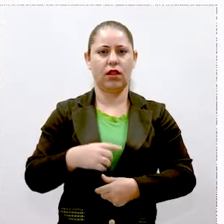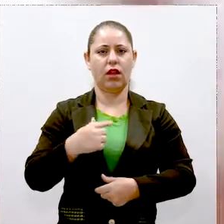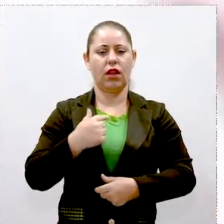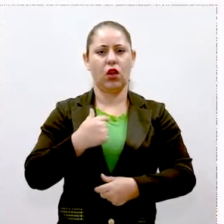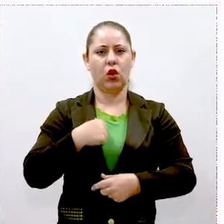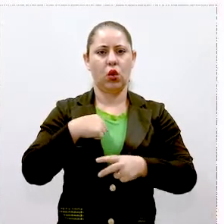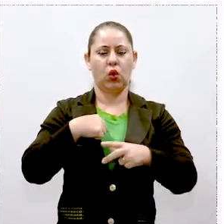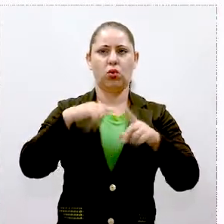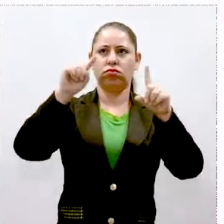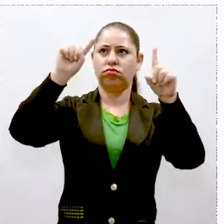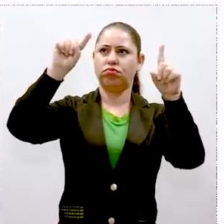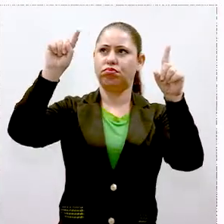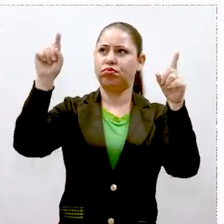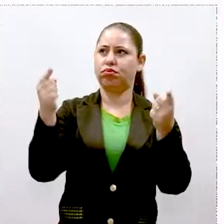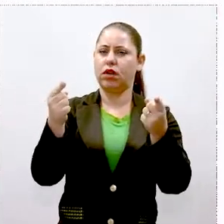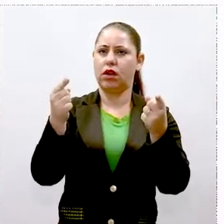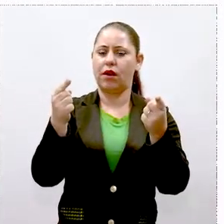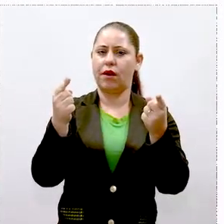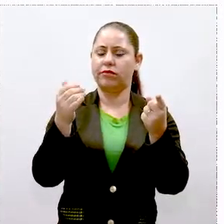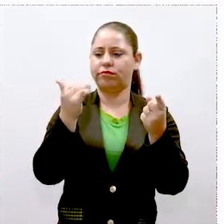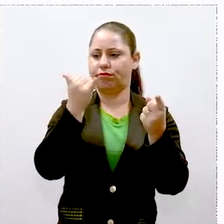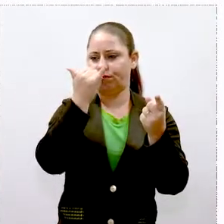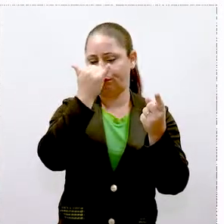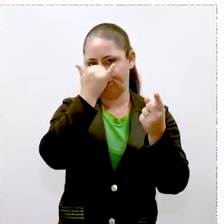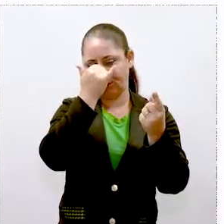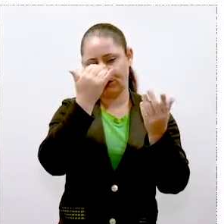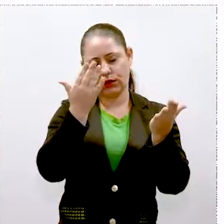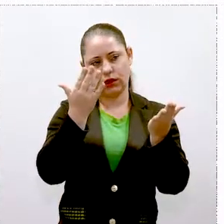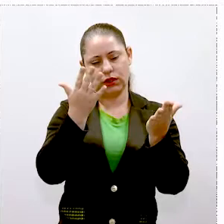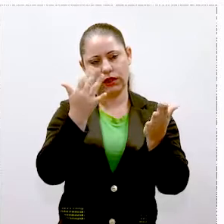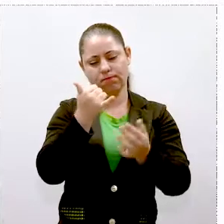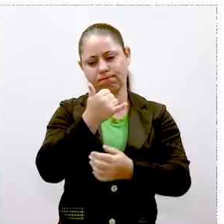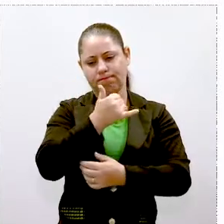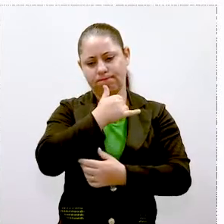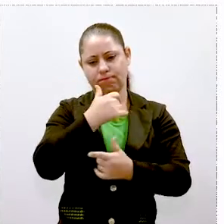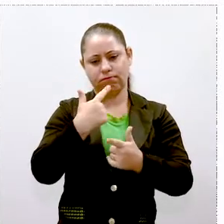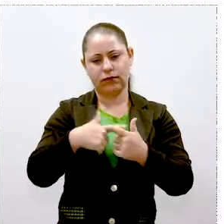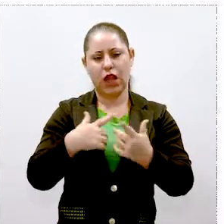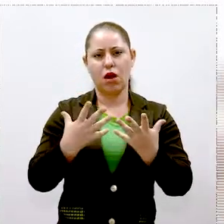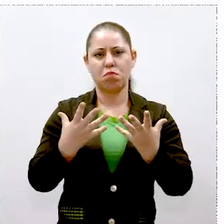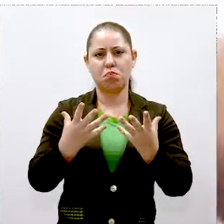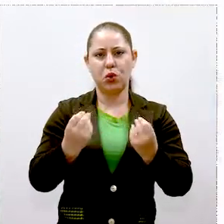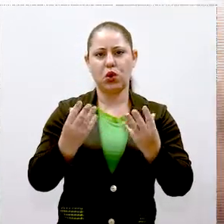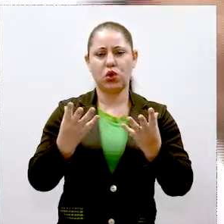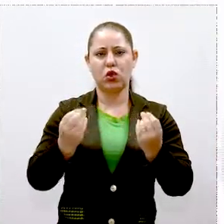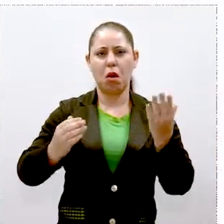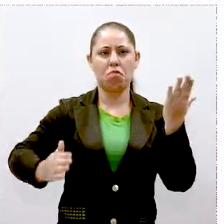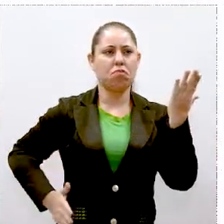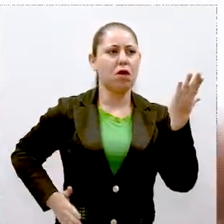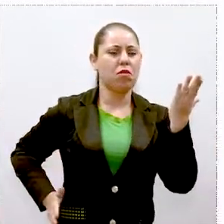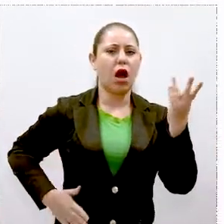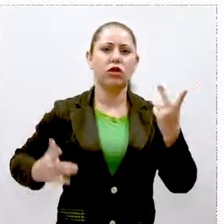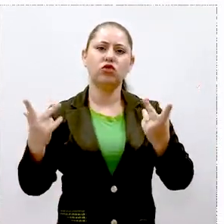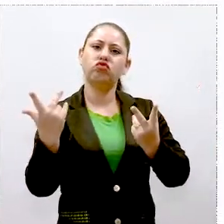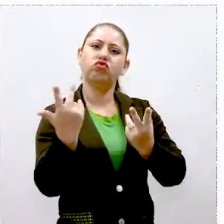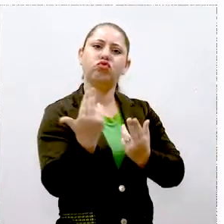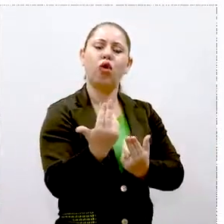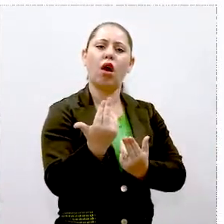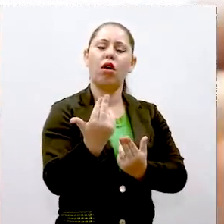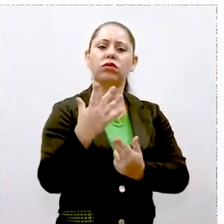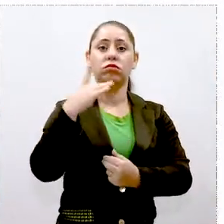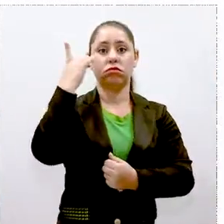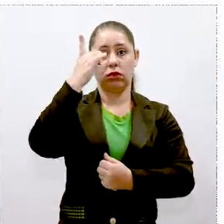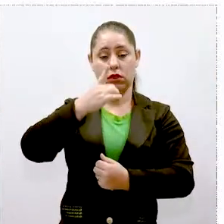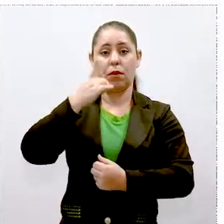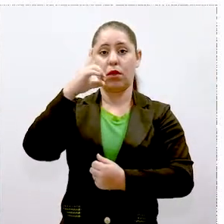Eu quero aqui abrir um parênteses, dizer que lamento que, infelizmente, muitos marginais como